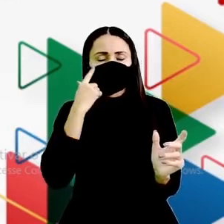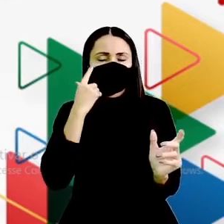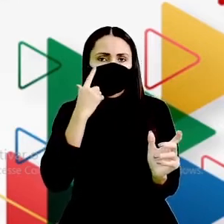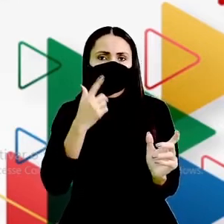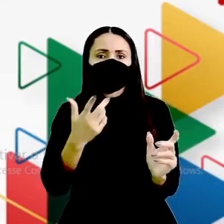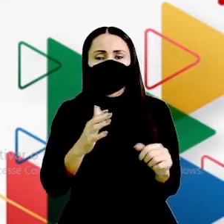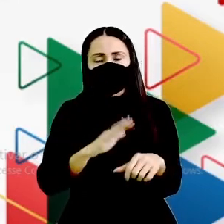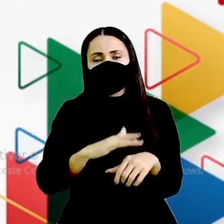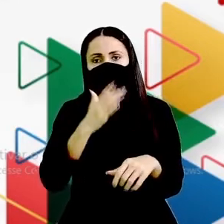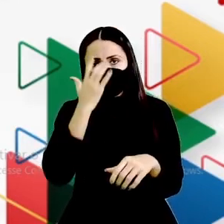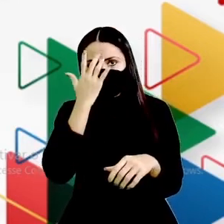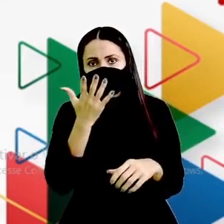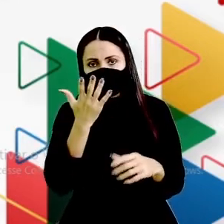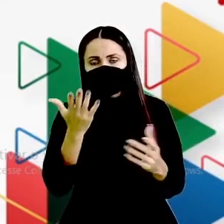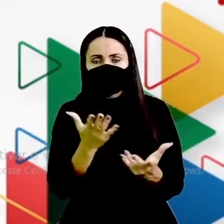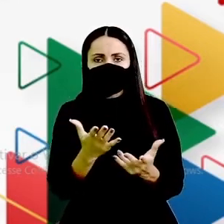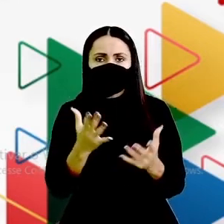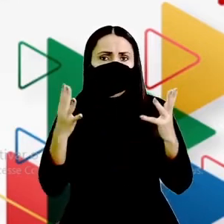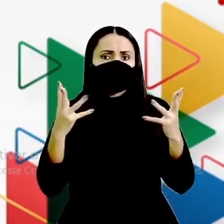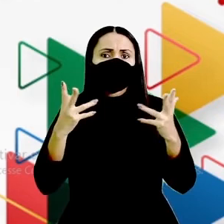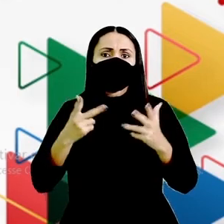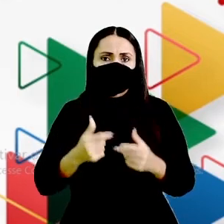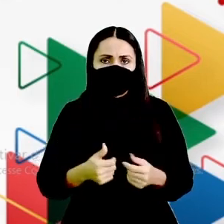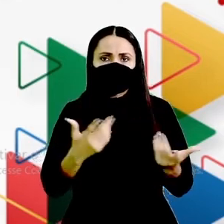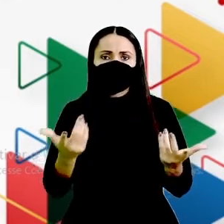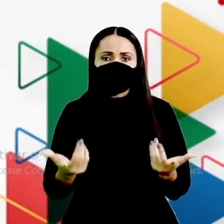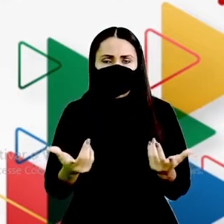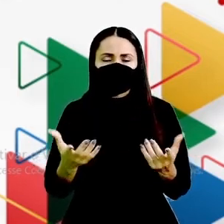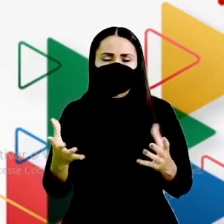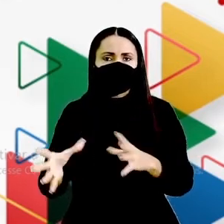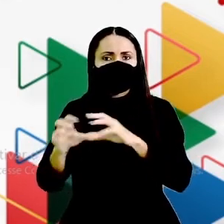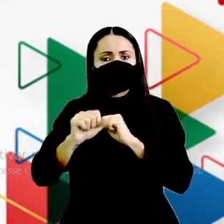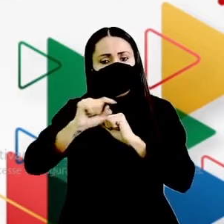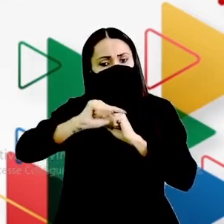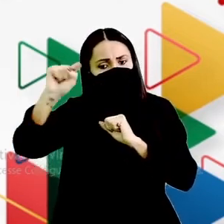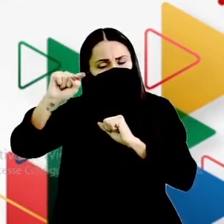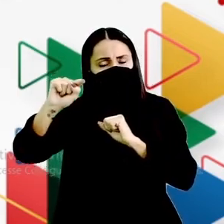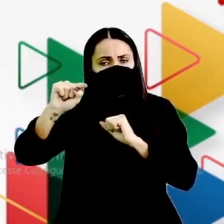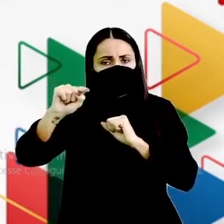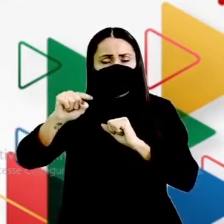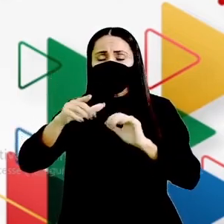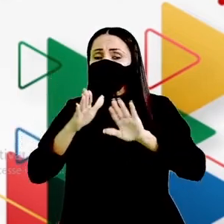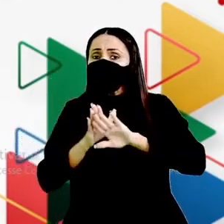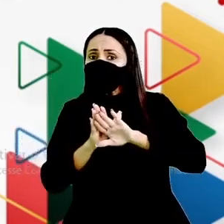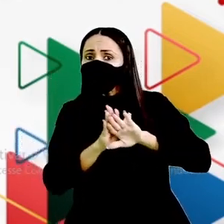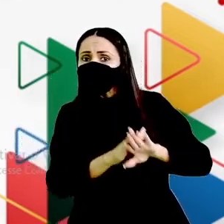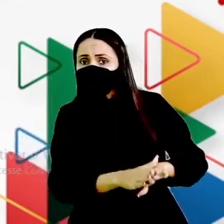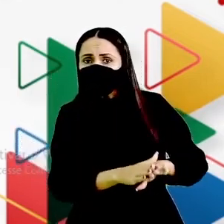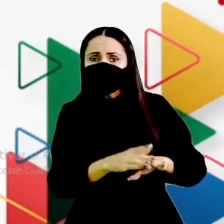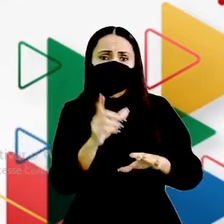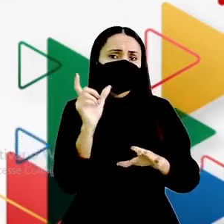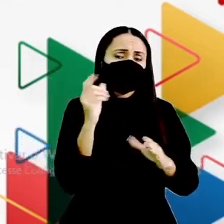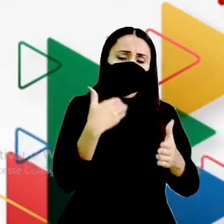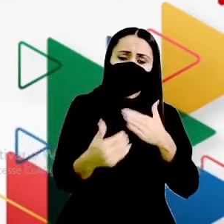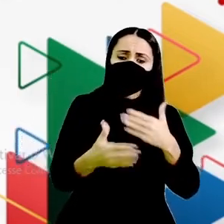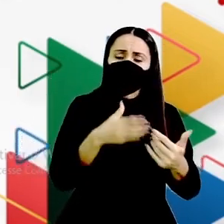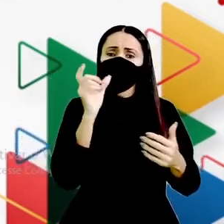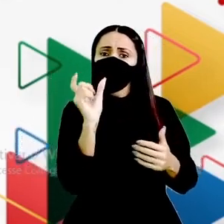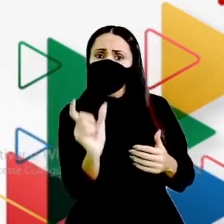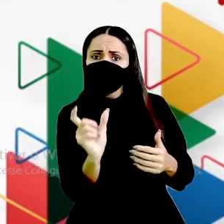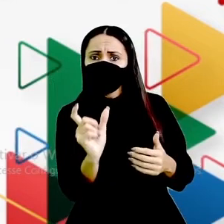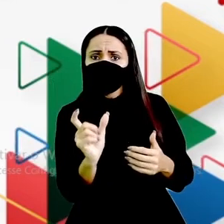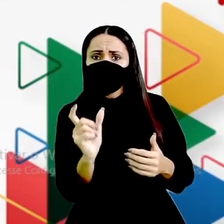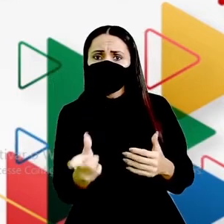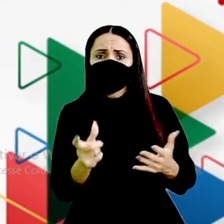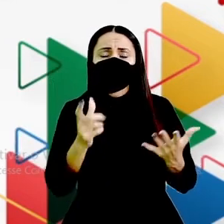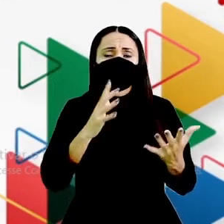toda proparoxítona vai receber acento. Independente da terminação. Independente disso. Se termina em vogal, em consoante, se é plural, se é singular,